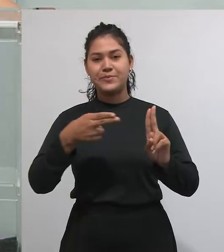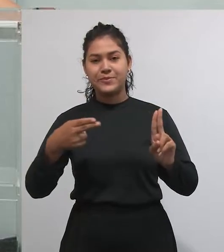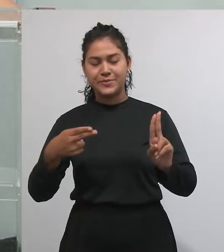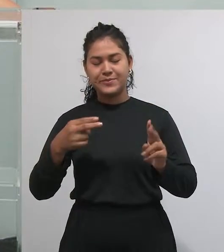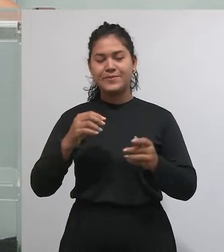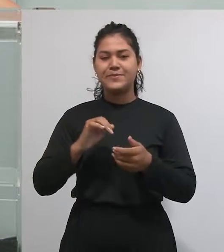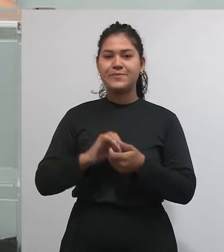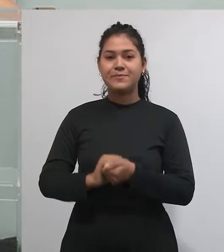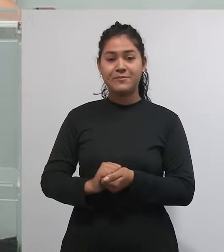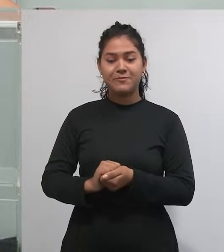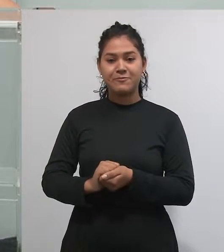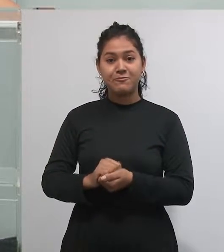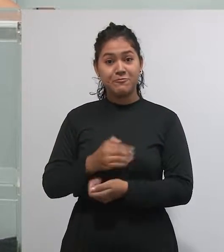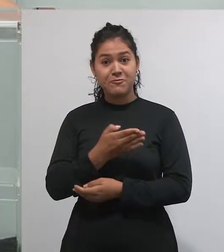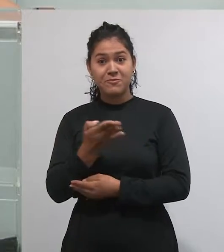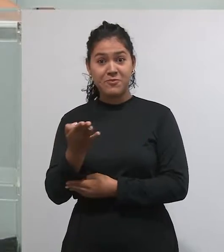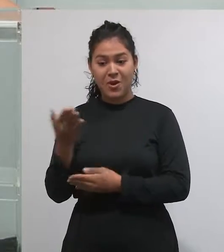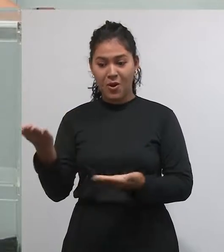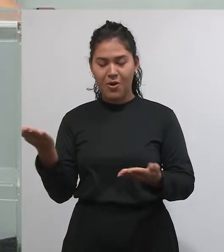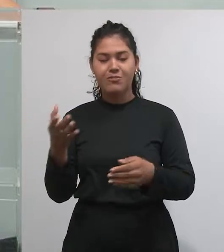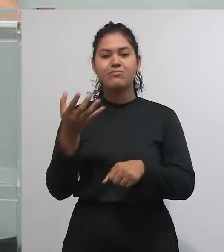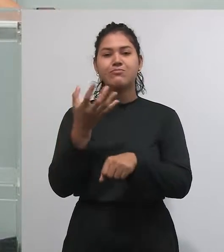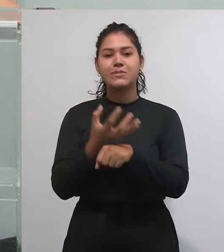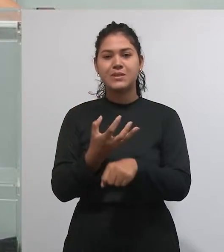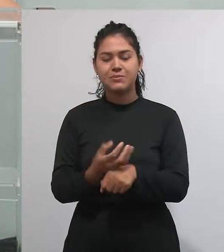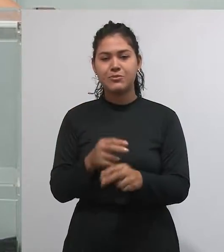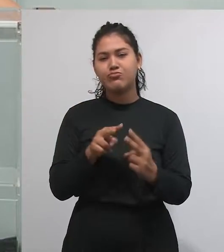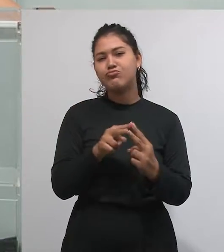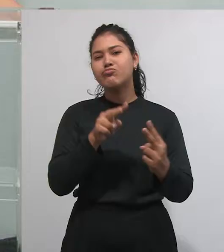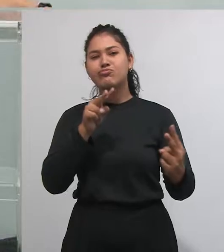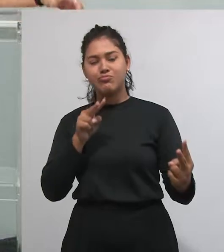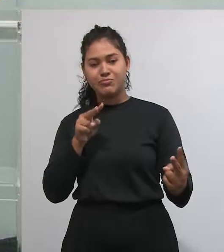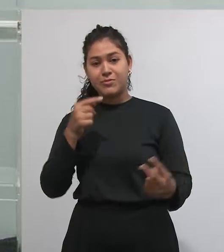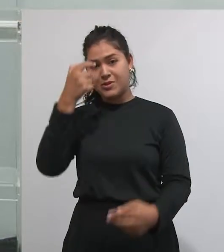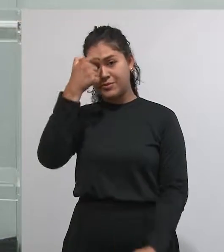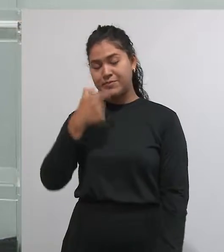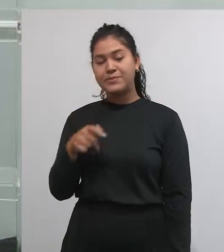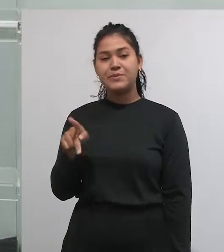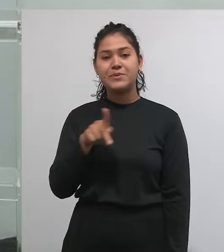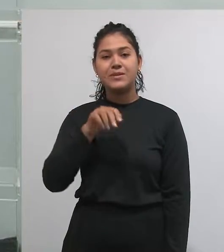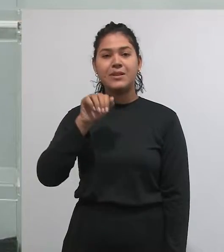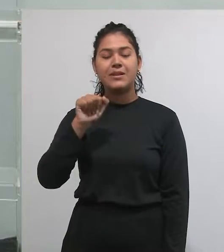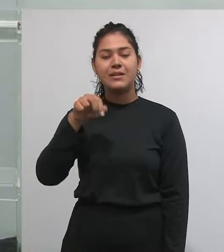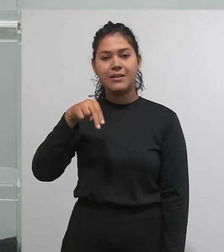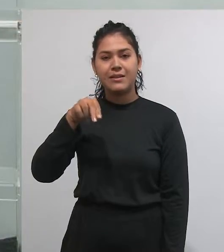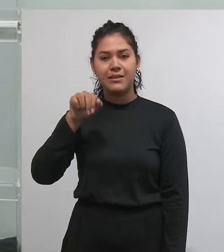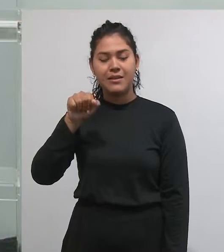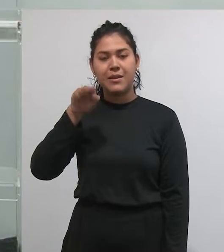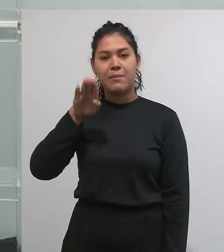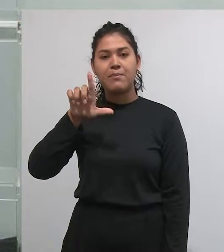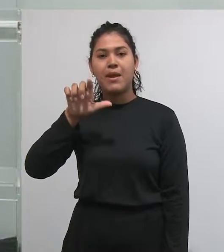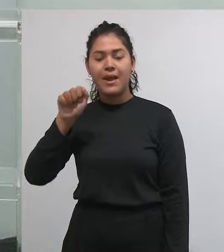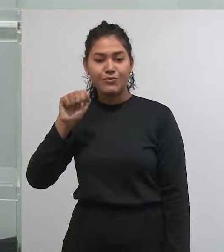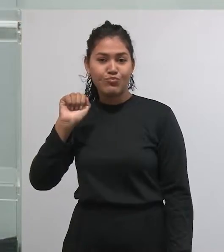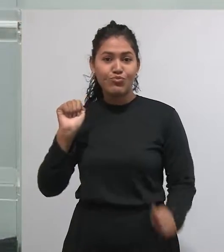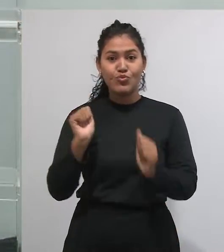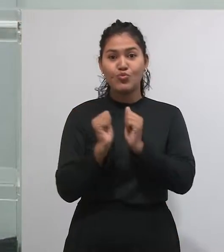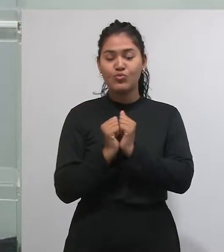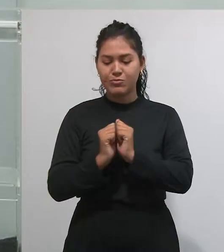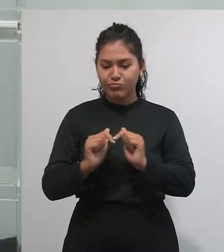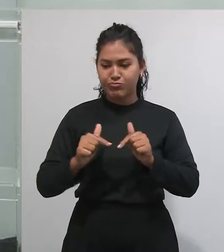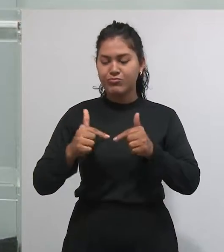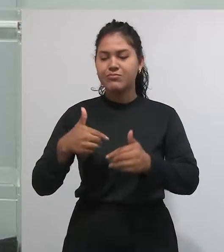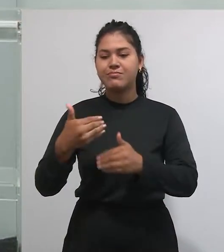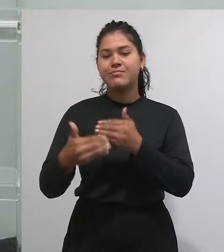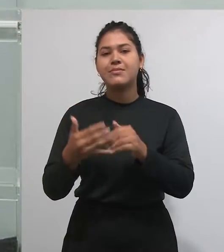Campus Porto Velho, Zona Norte. Você está na Educação à Distância e eu sou a professora Anabela Barbosa. Juntinhos